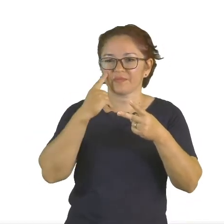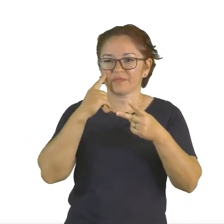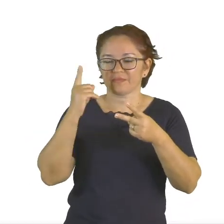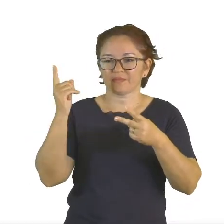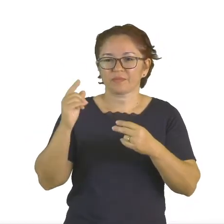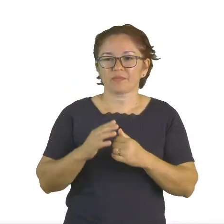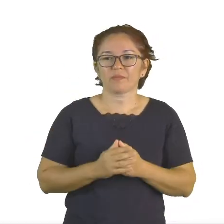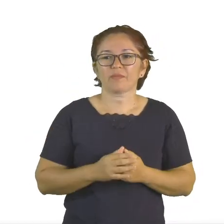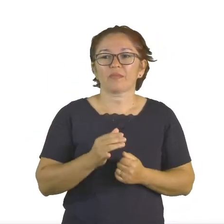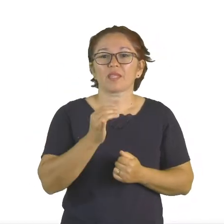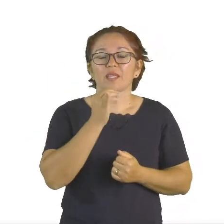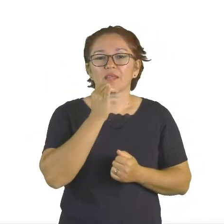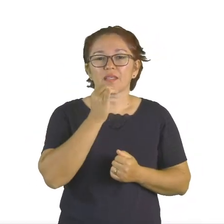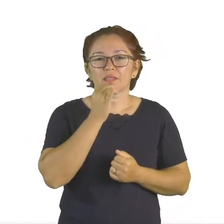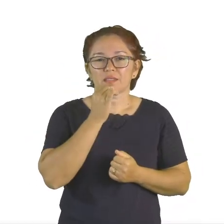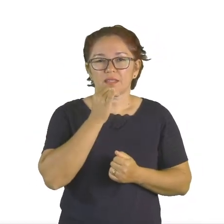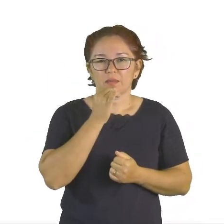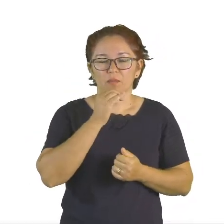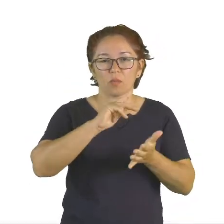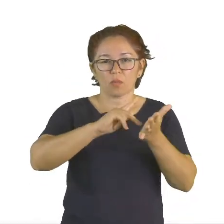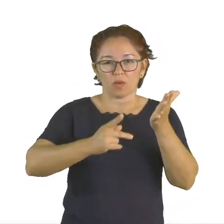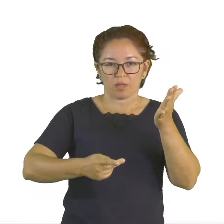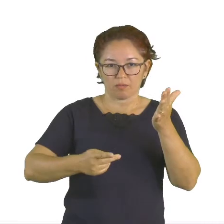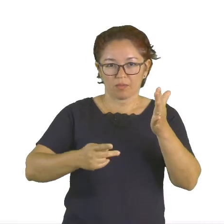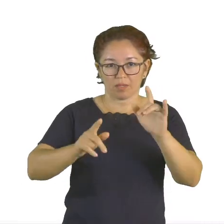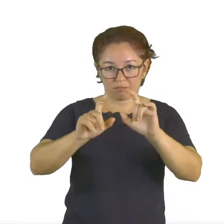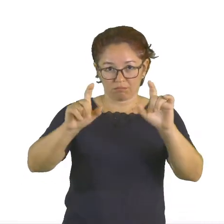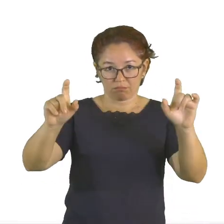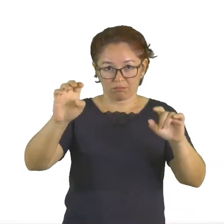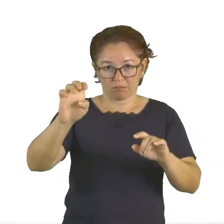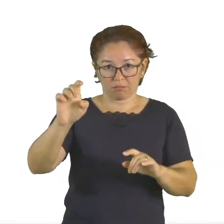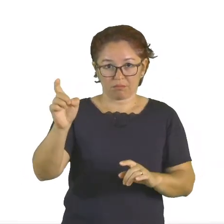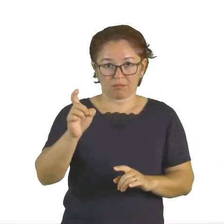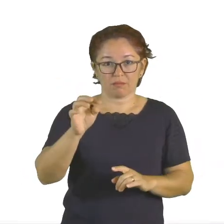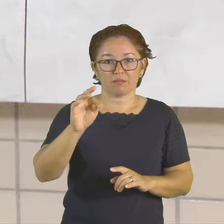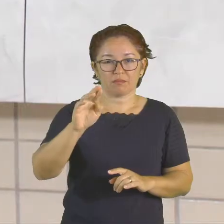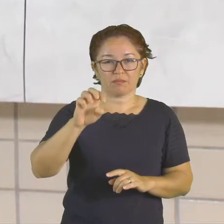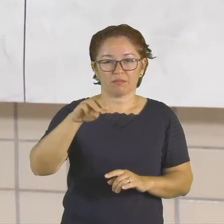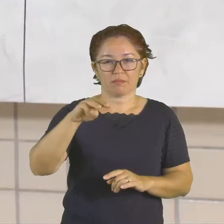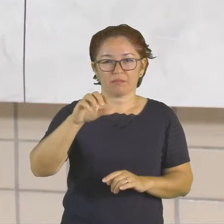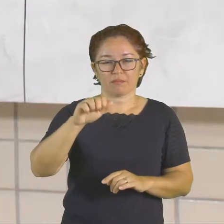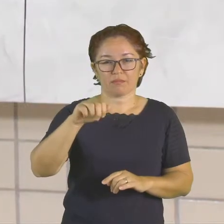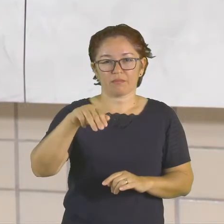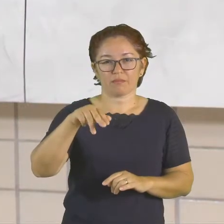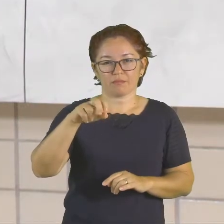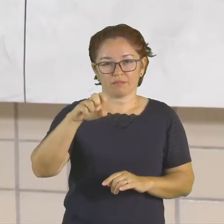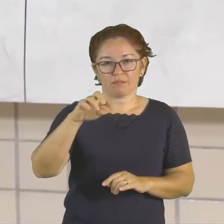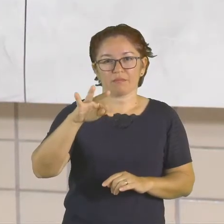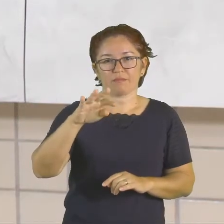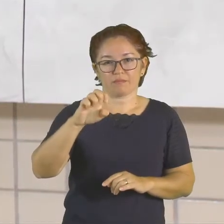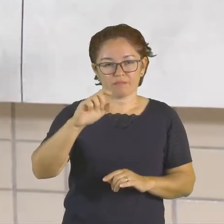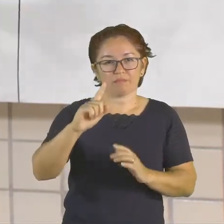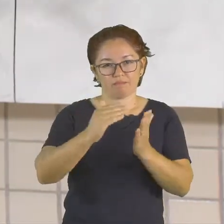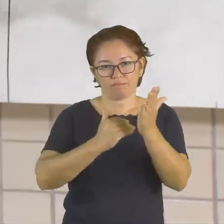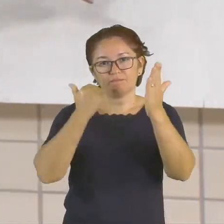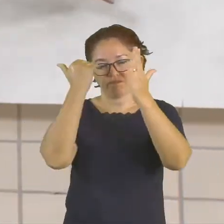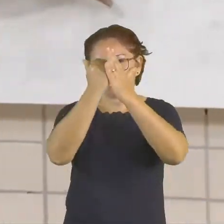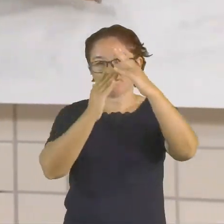que você classifica? O extremamente, ele tem movimento. É um cyberpoema, já é